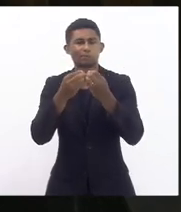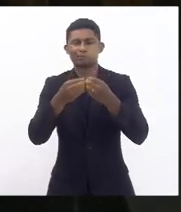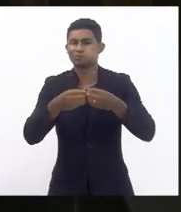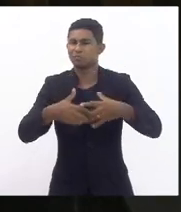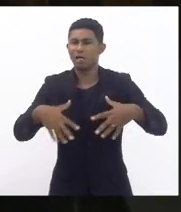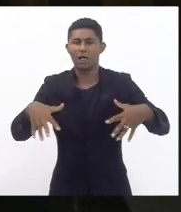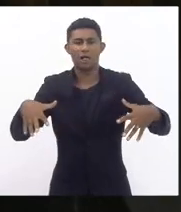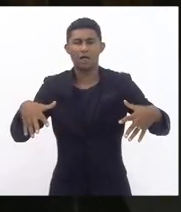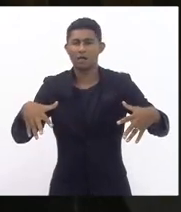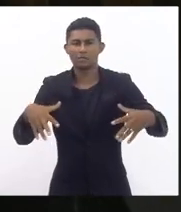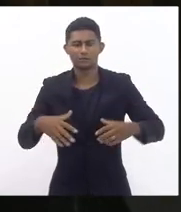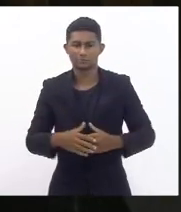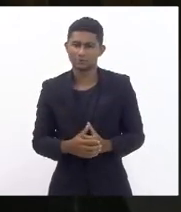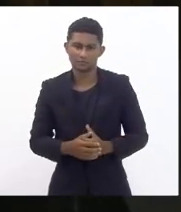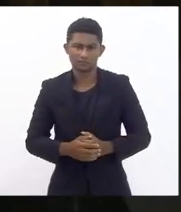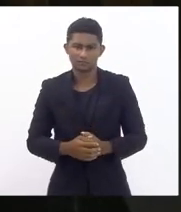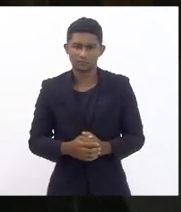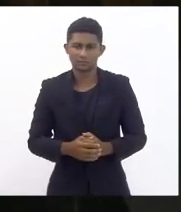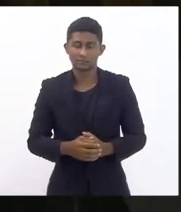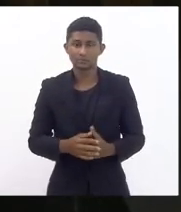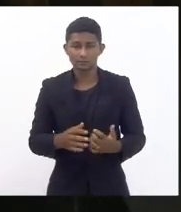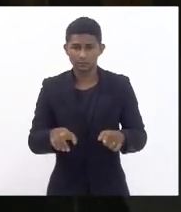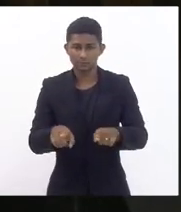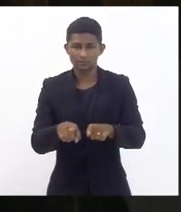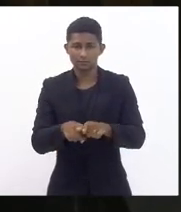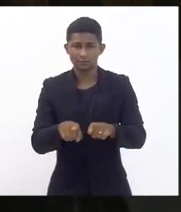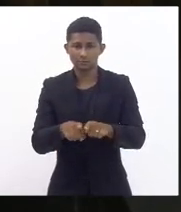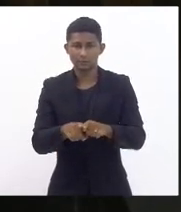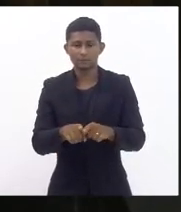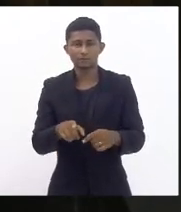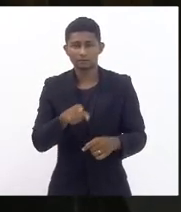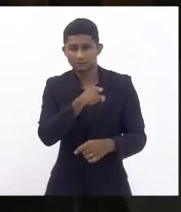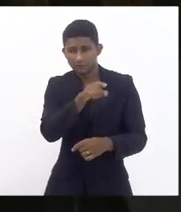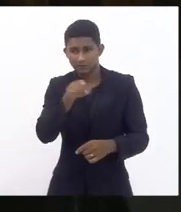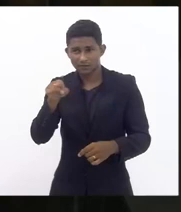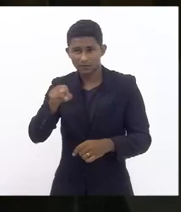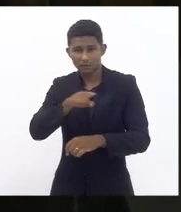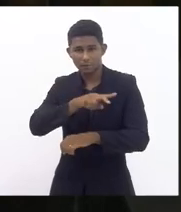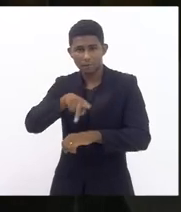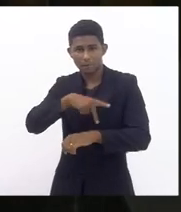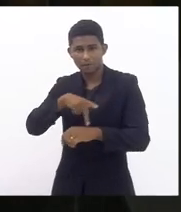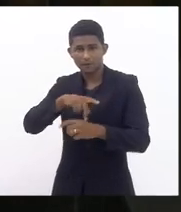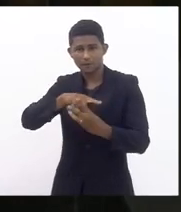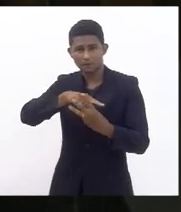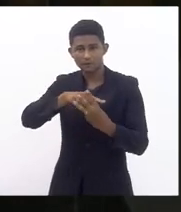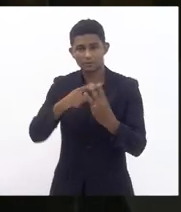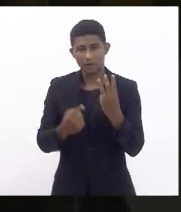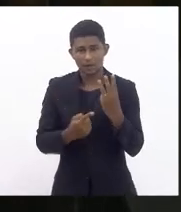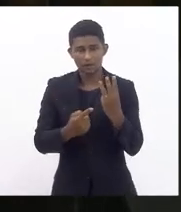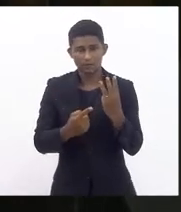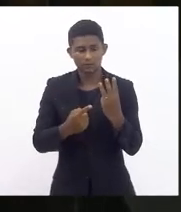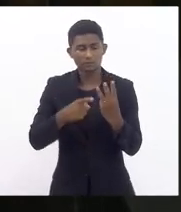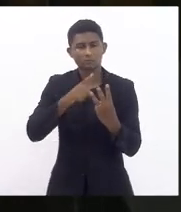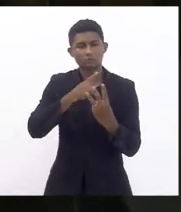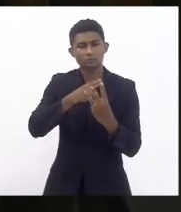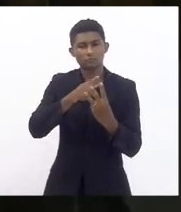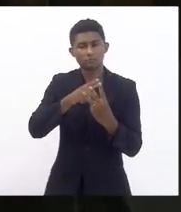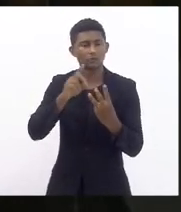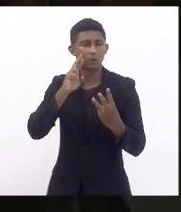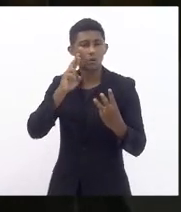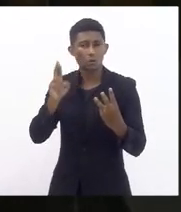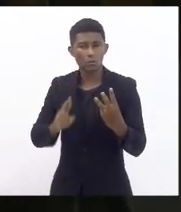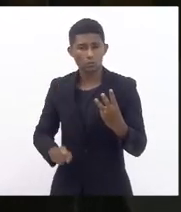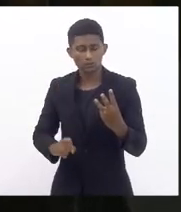ajuda a manter os três impérios econômicos mundiais, a Rússia,